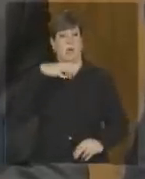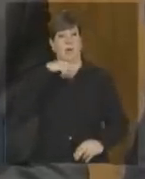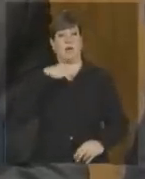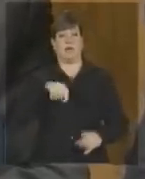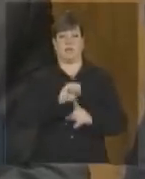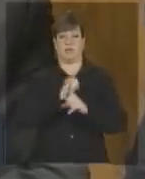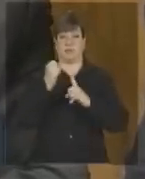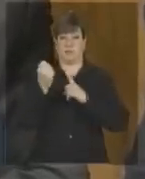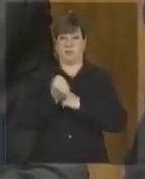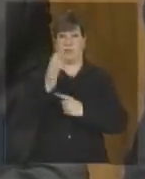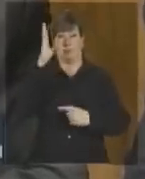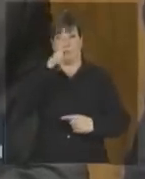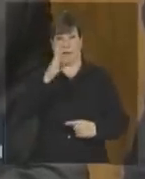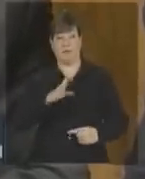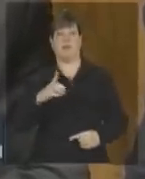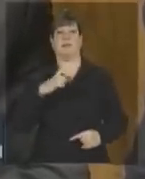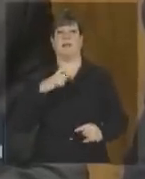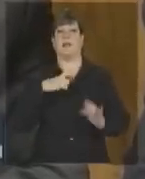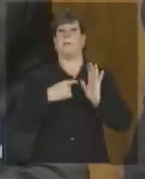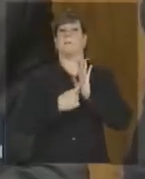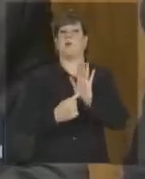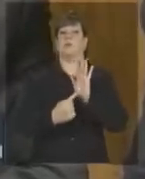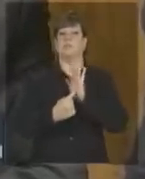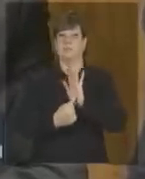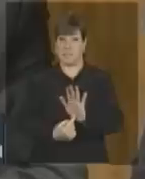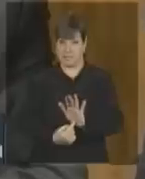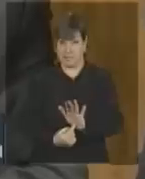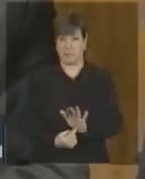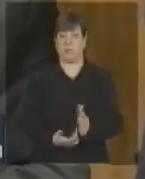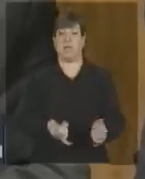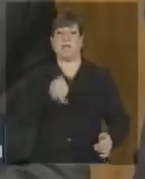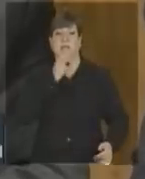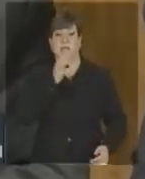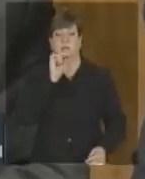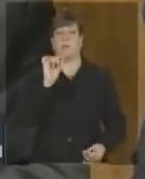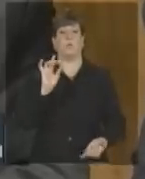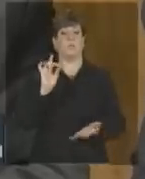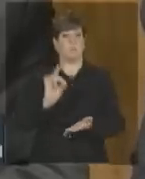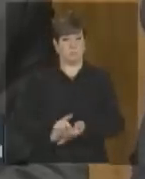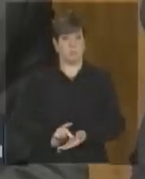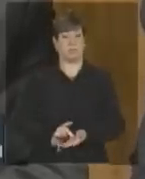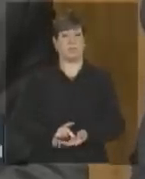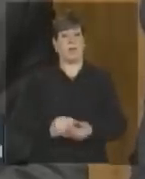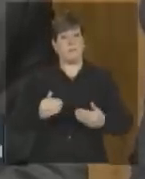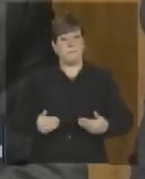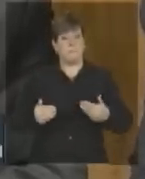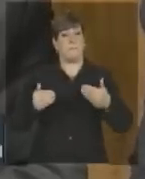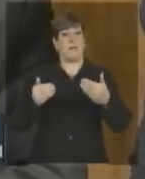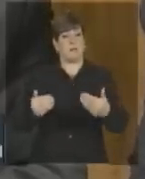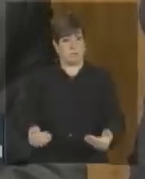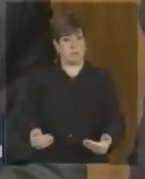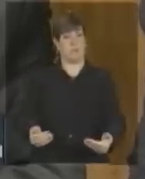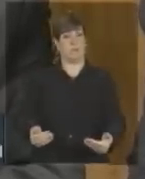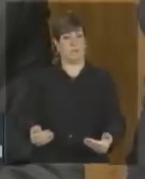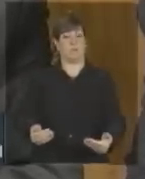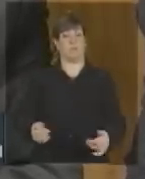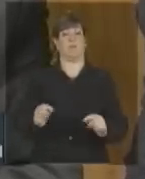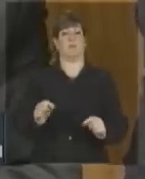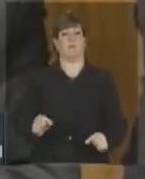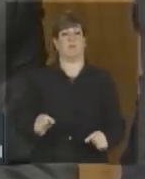dado mostras e tem dado exemplos de que efetivamente passou a ser ator